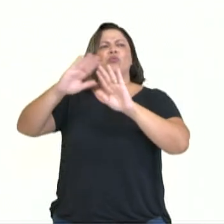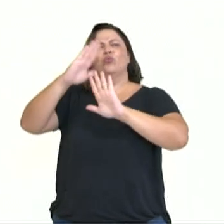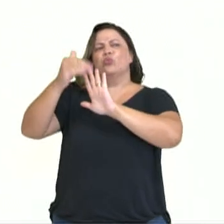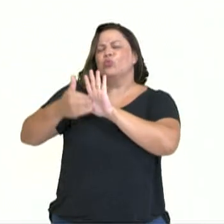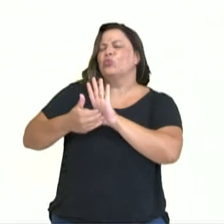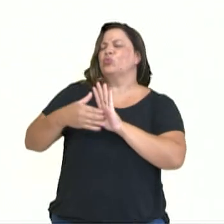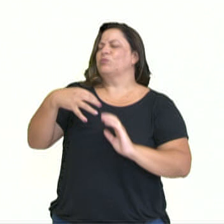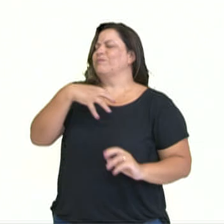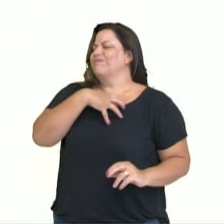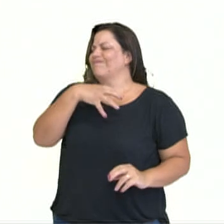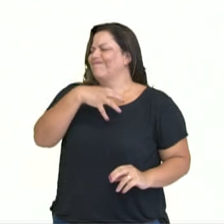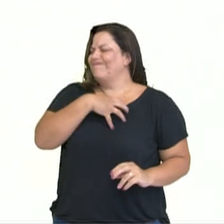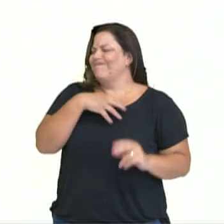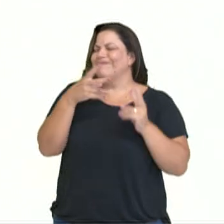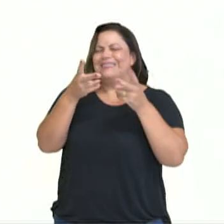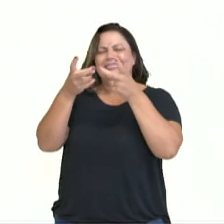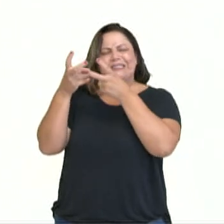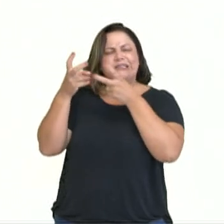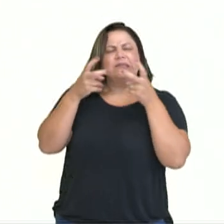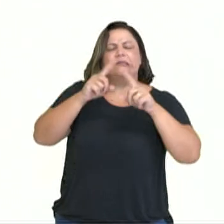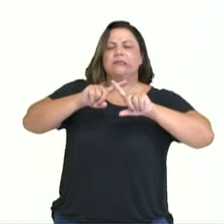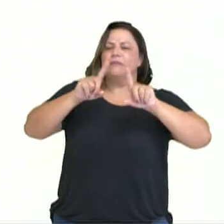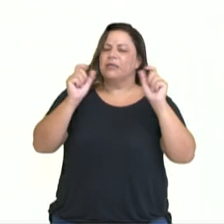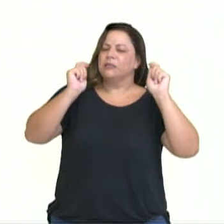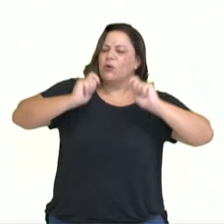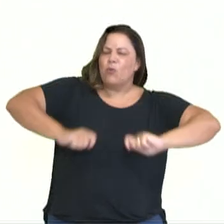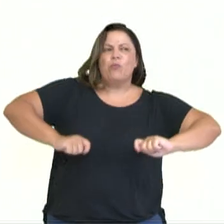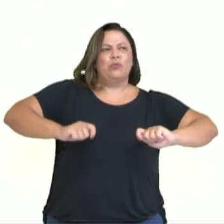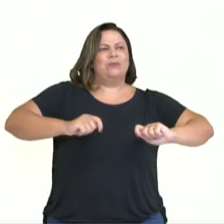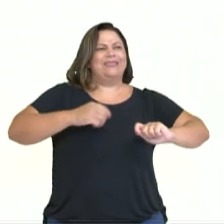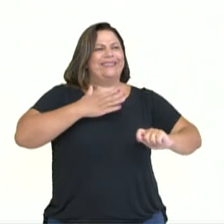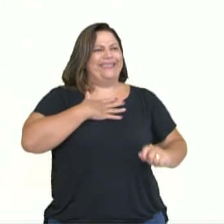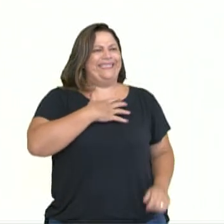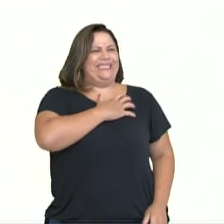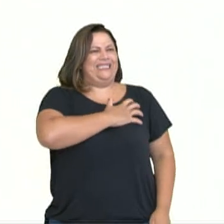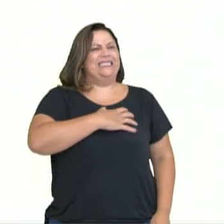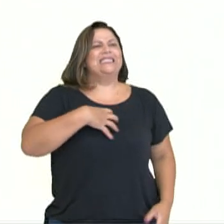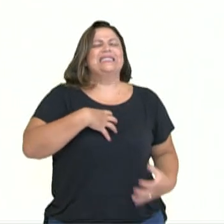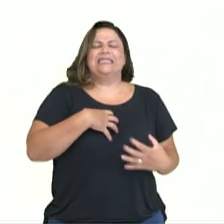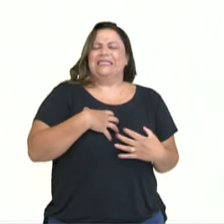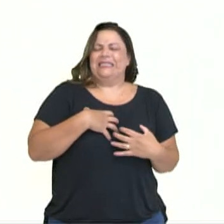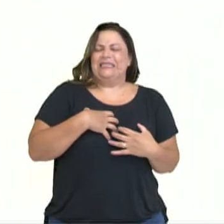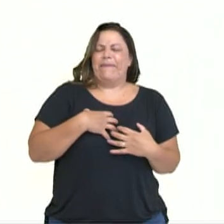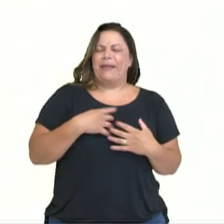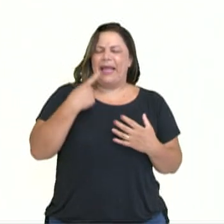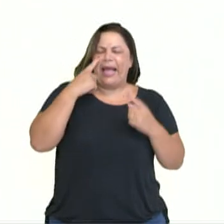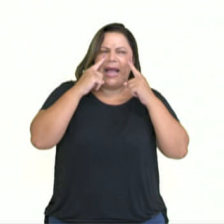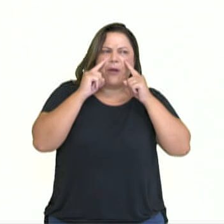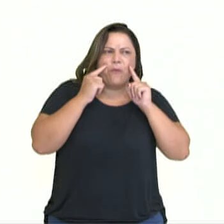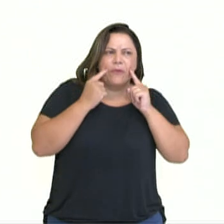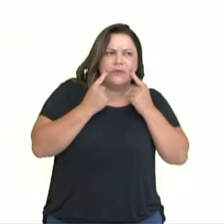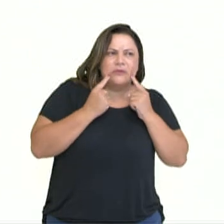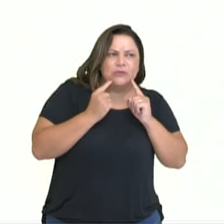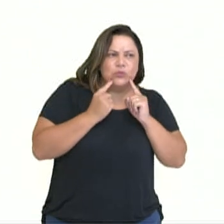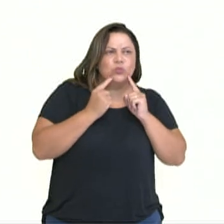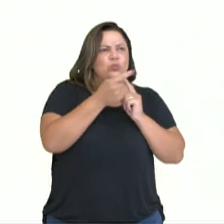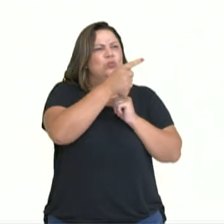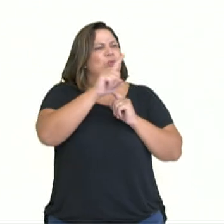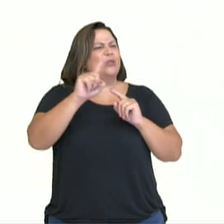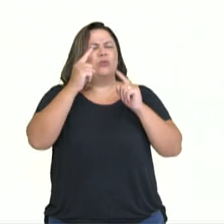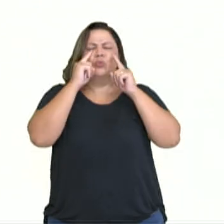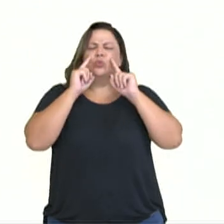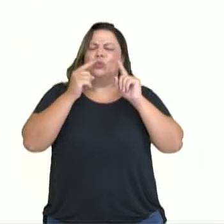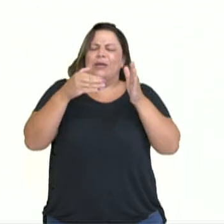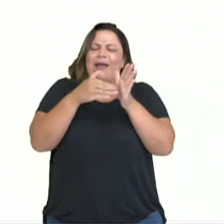presinto. Mas se eu pudesse a mágoa que em mim chora contar, não a chorava, como